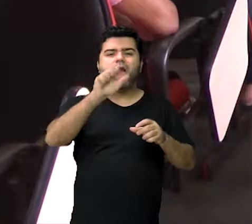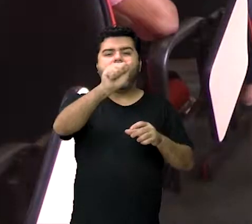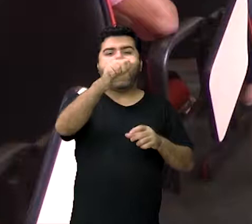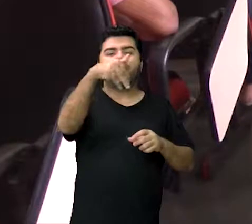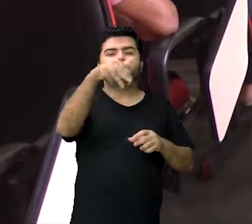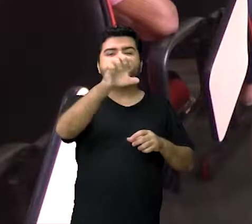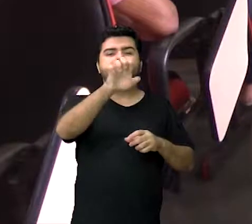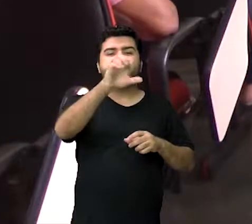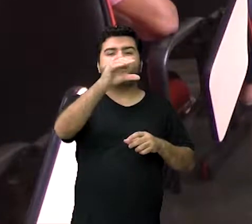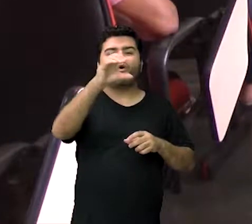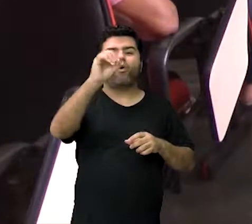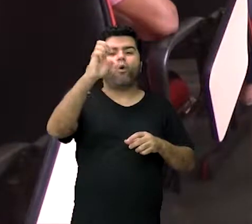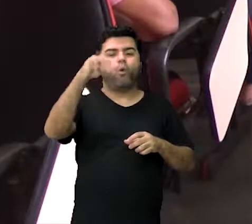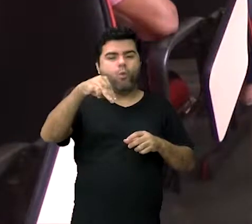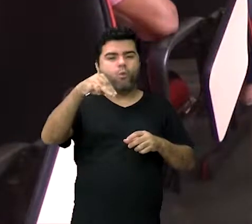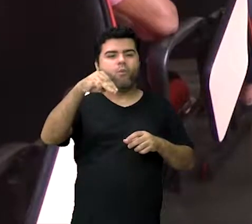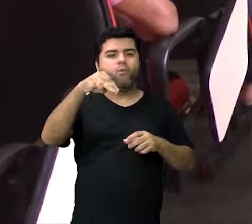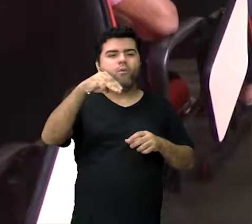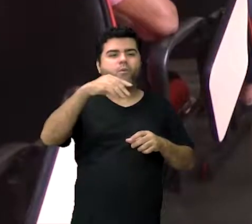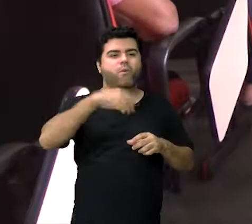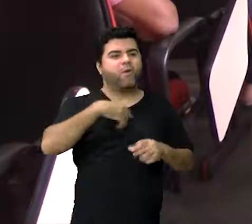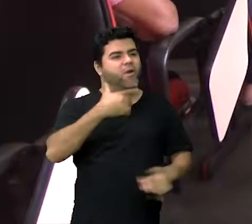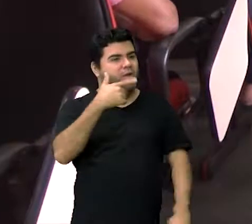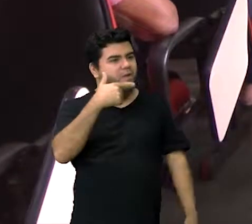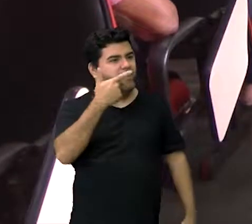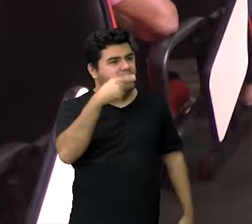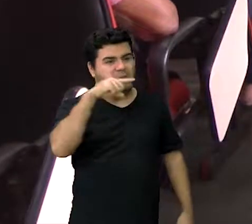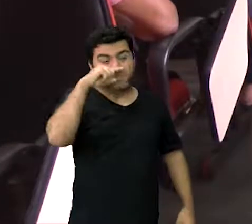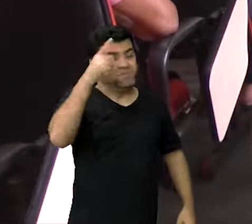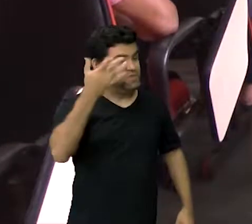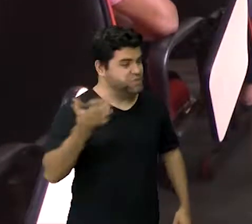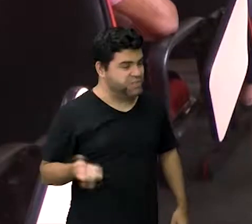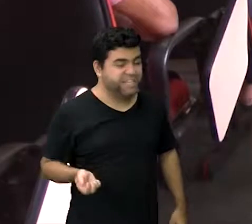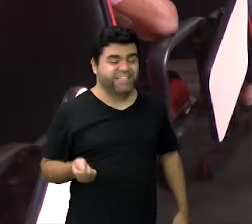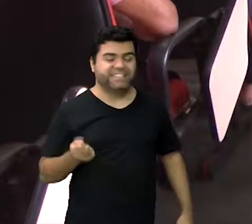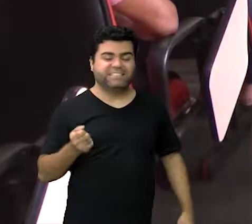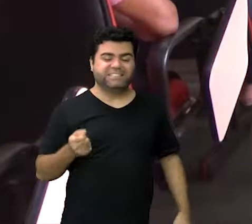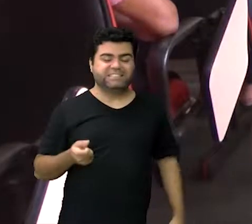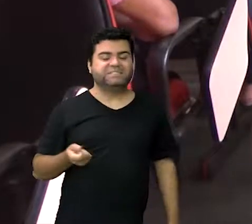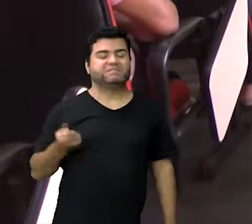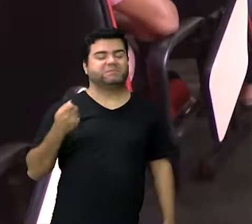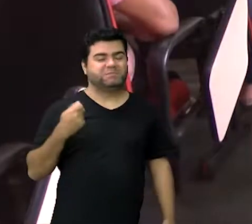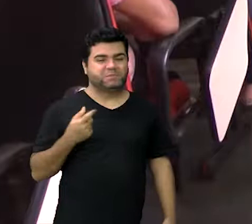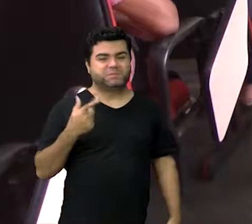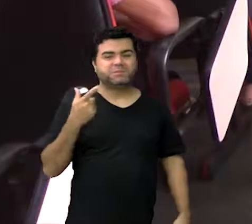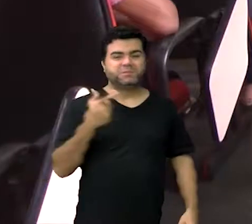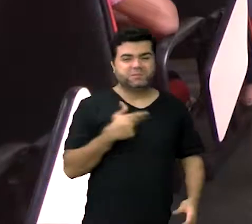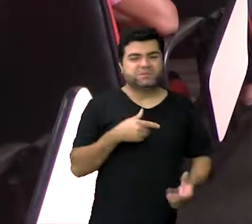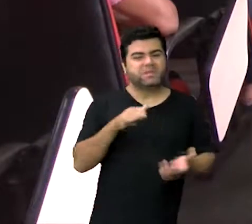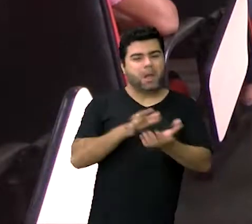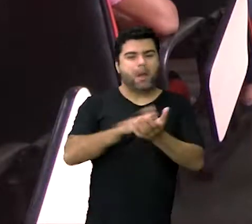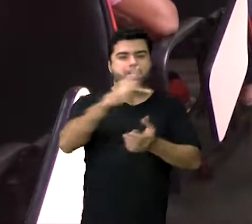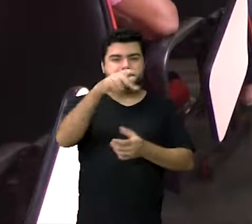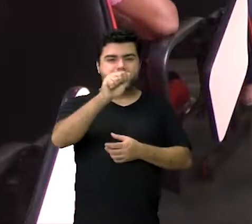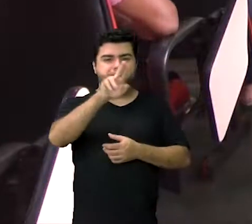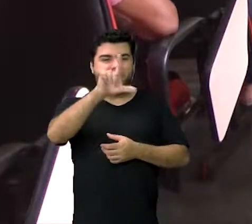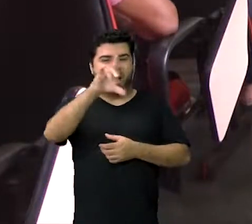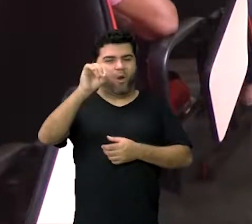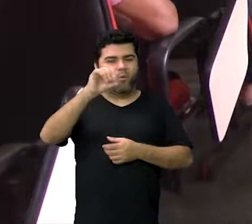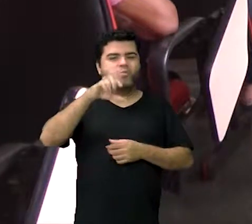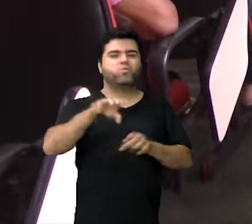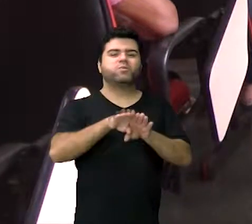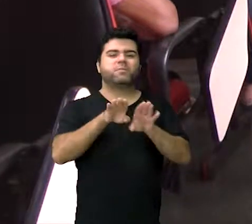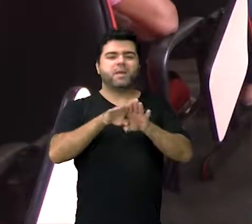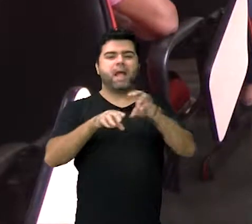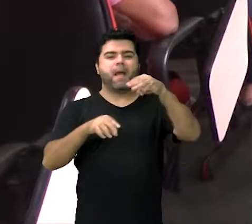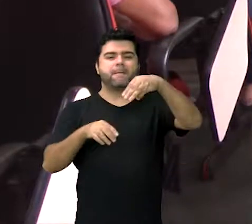Amecon. Da Amecon. Olha que chique. Eu vi a Paulo Contin, Maristela lá, tudo